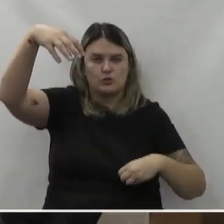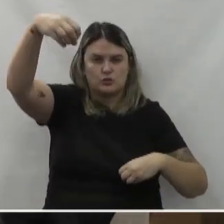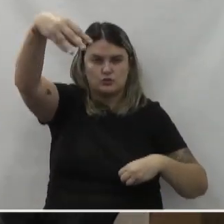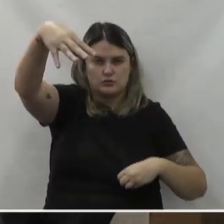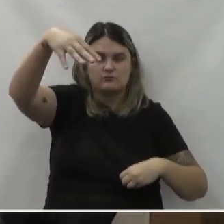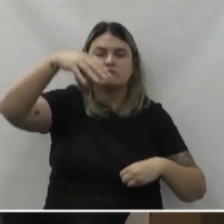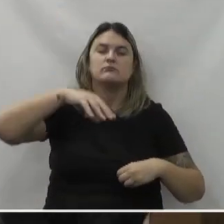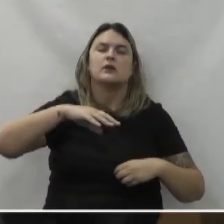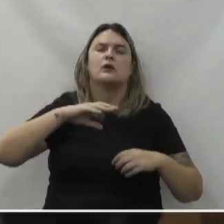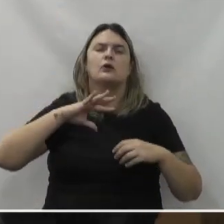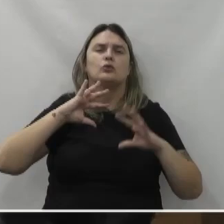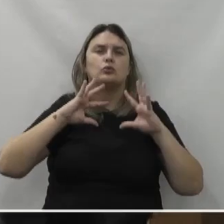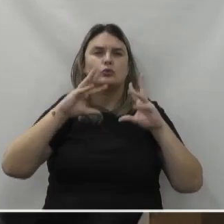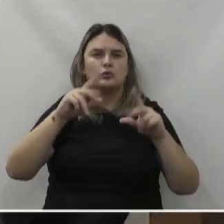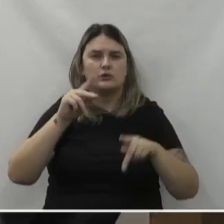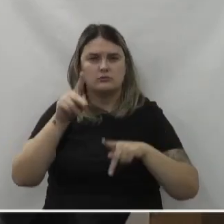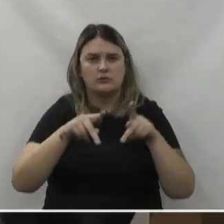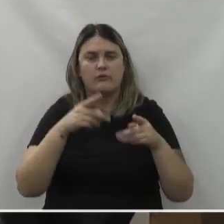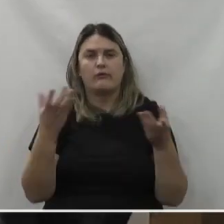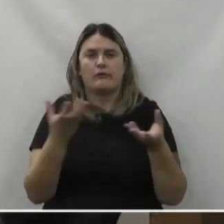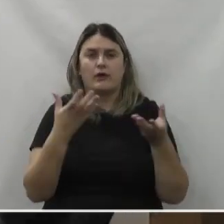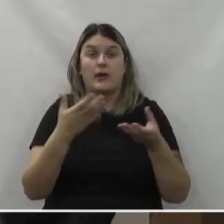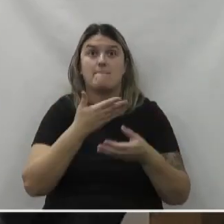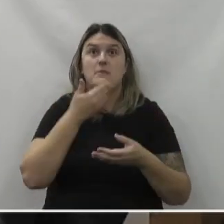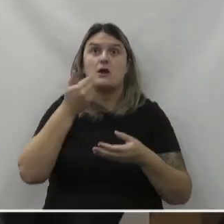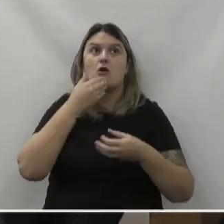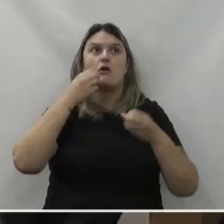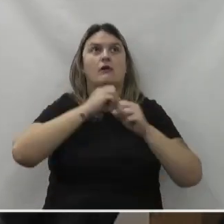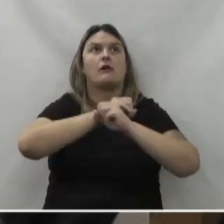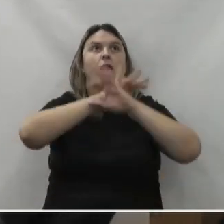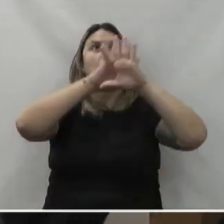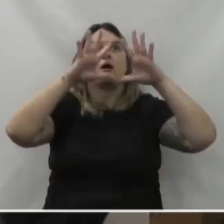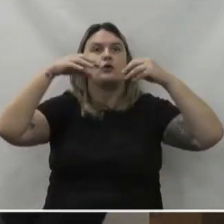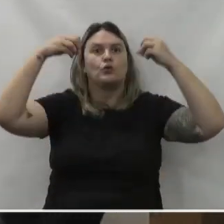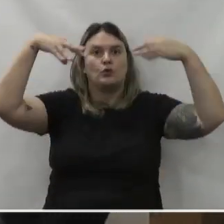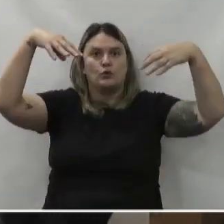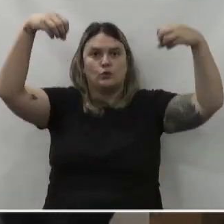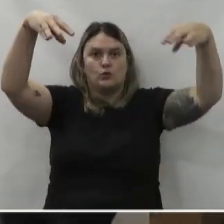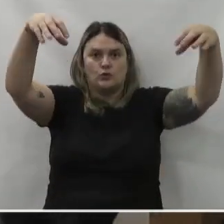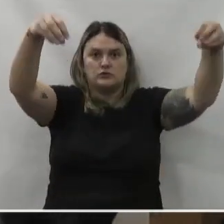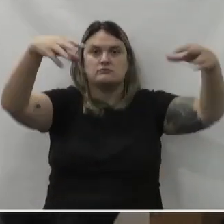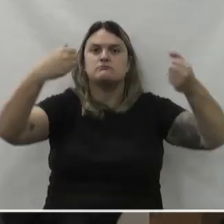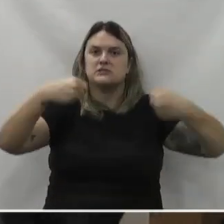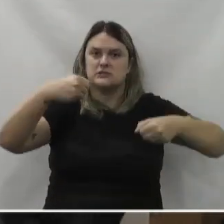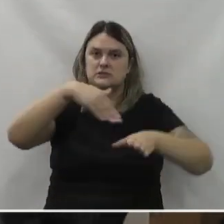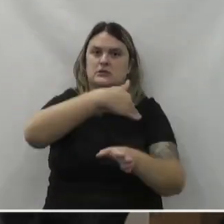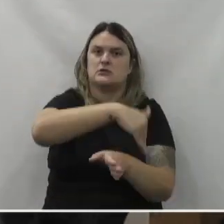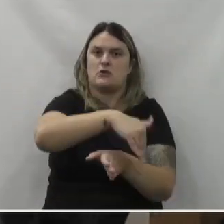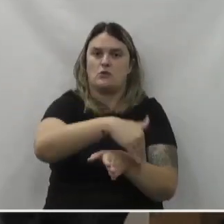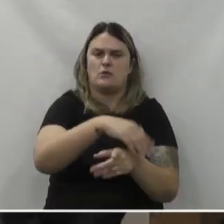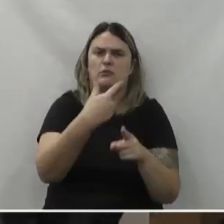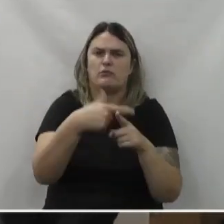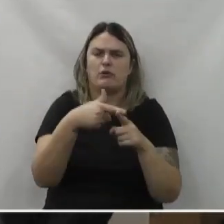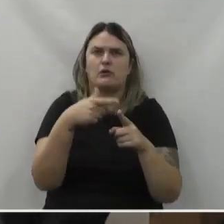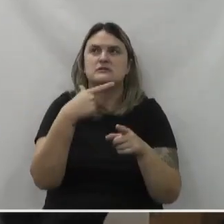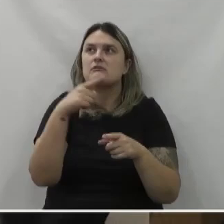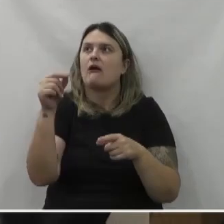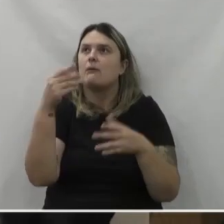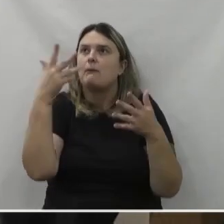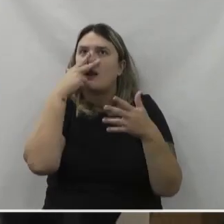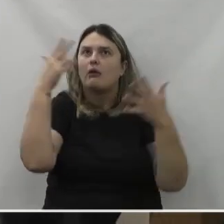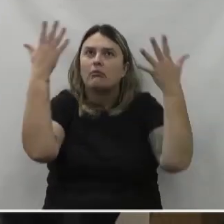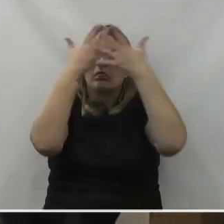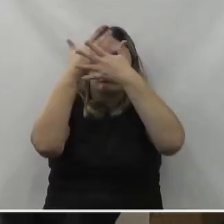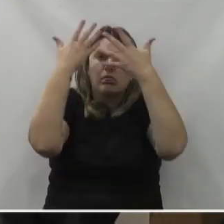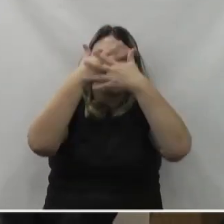de toda a população de União da Vitória, que clama, né, e nós aqui, vereadores, quantas